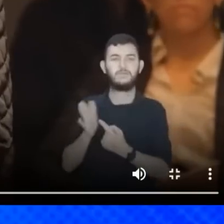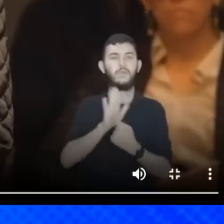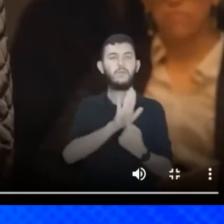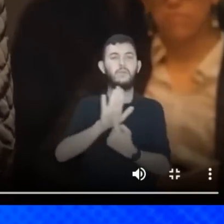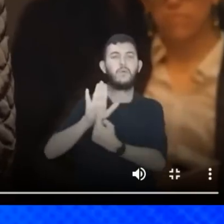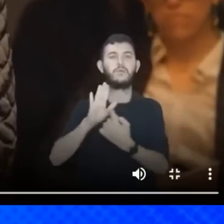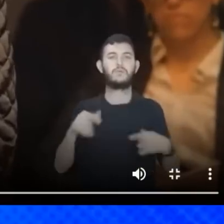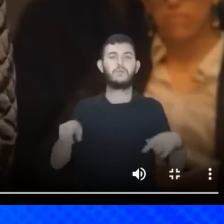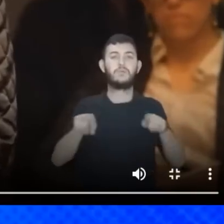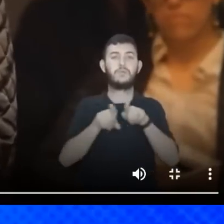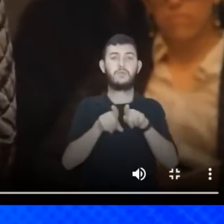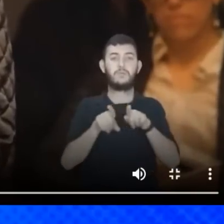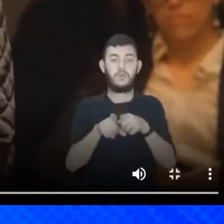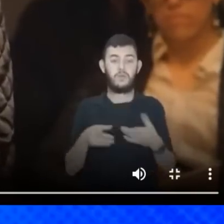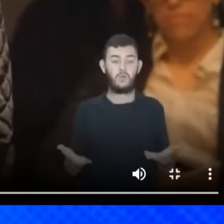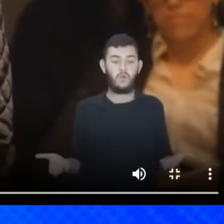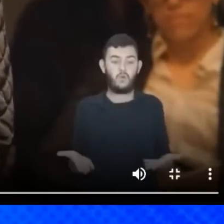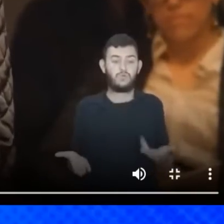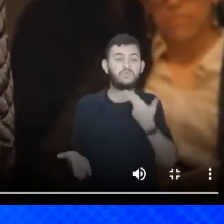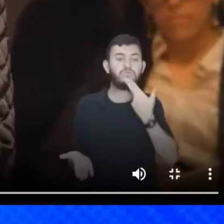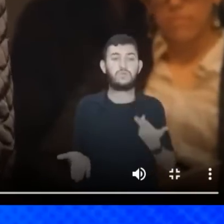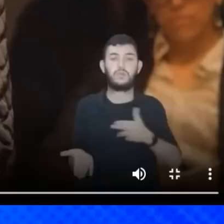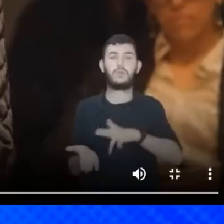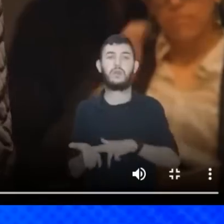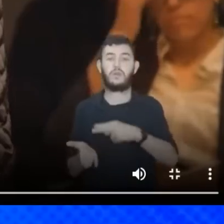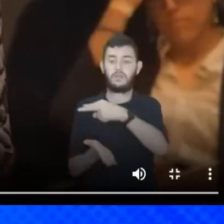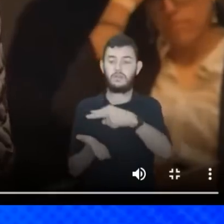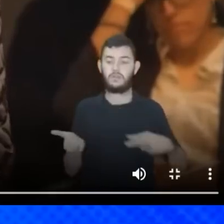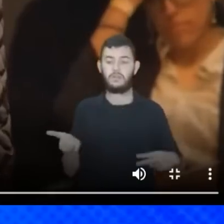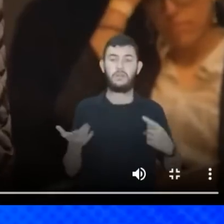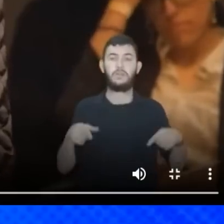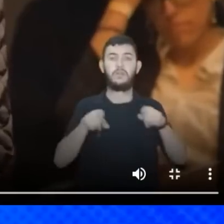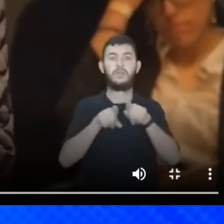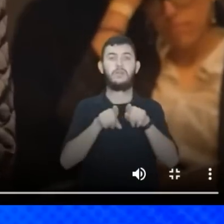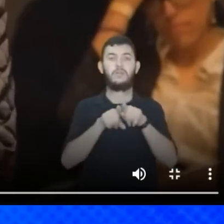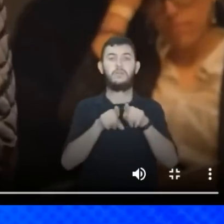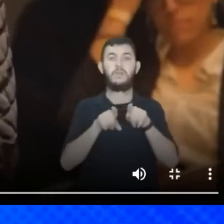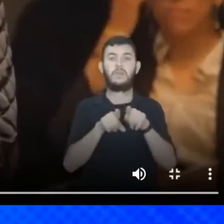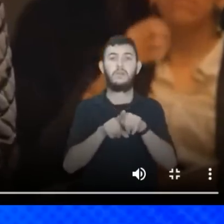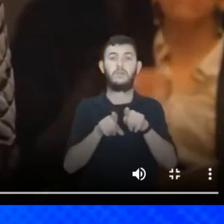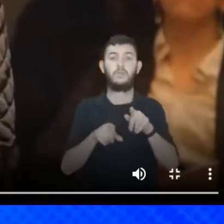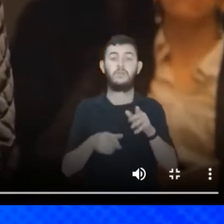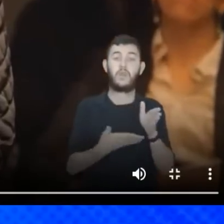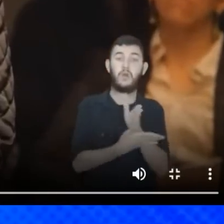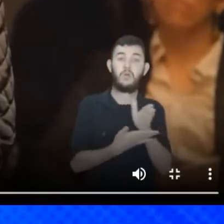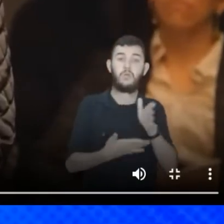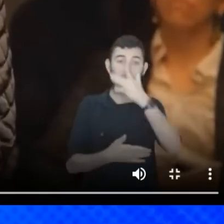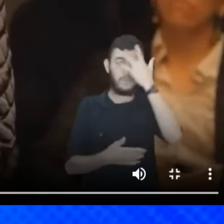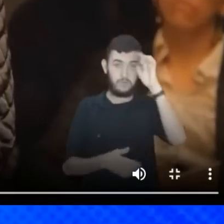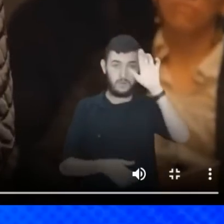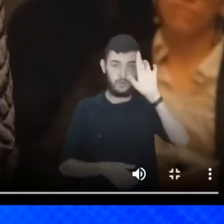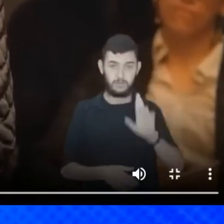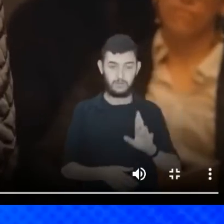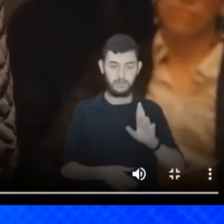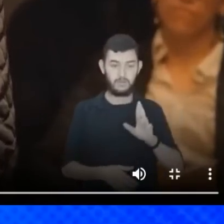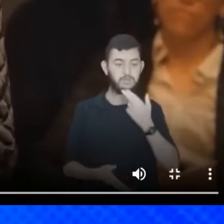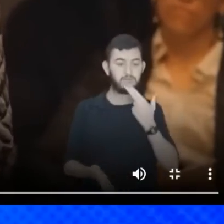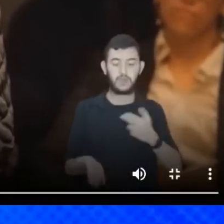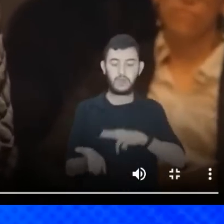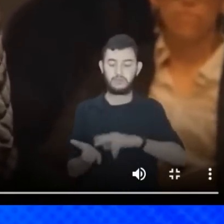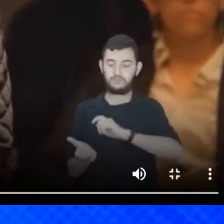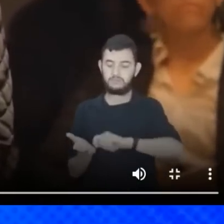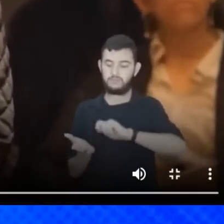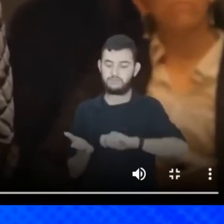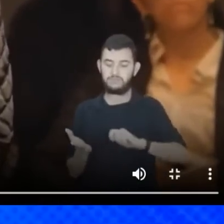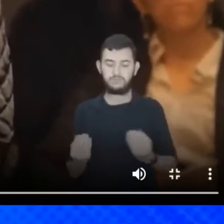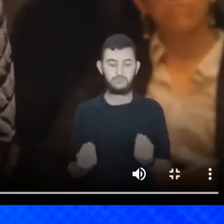hoje vão ser lidas aqui por alguns dos próprios autores das cartas que vieram, alguns de cidades distantes